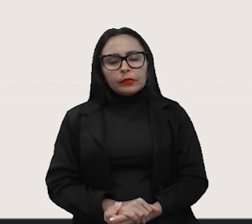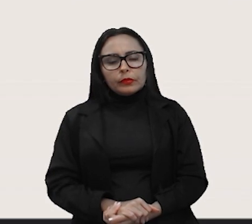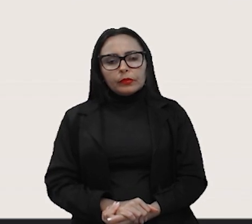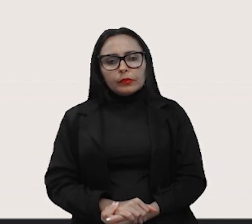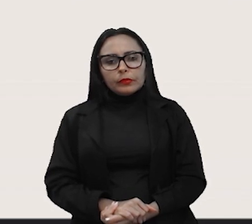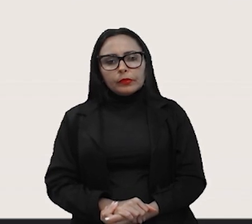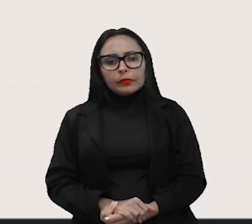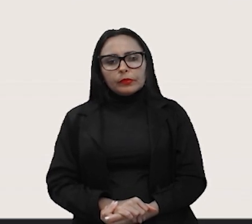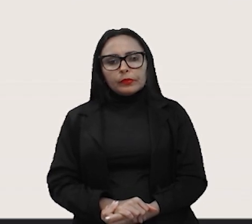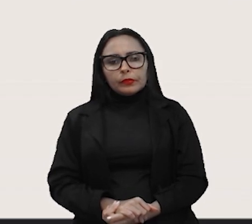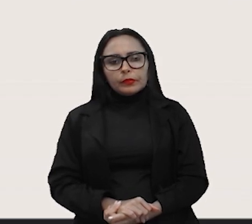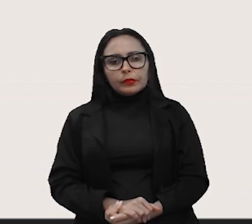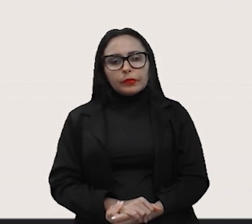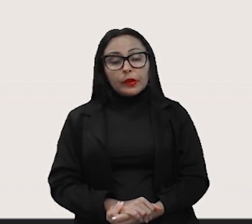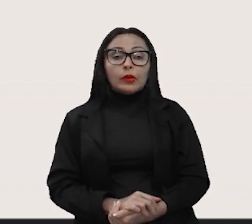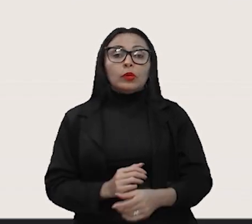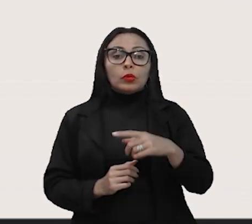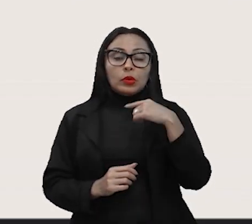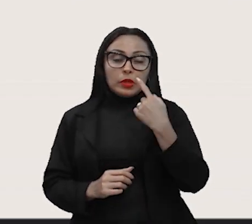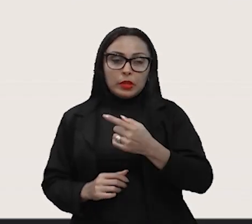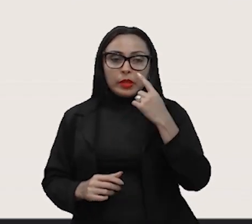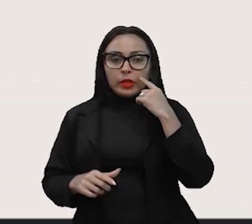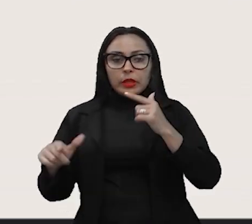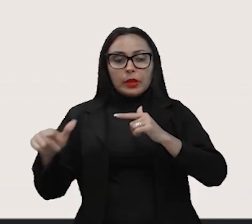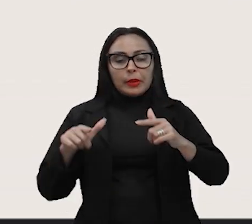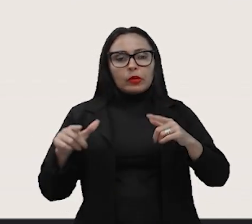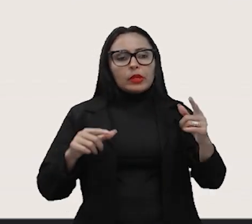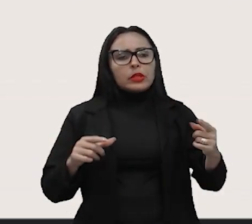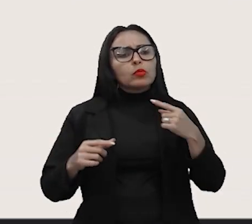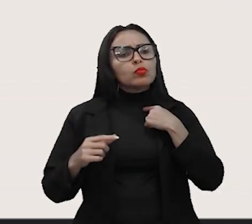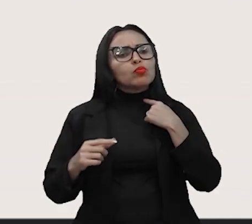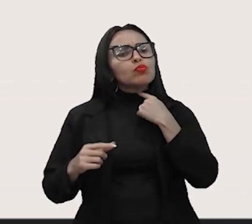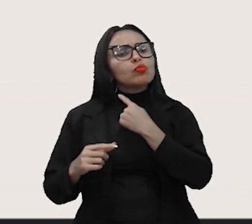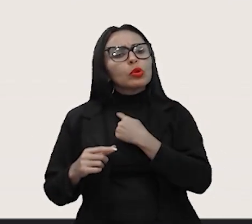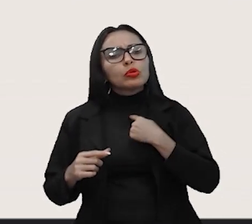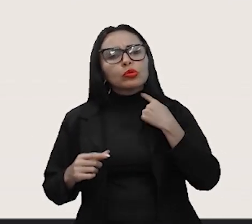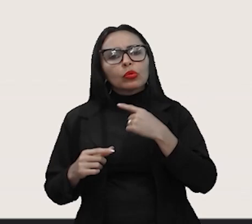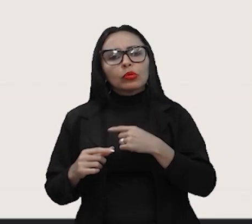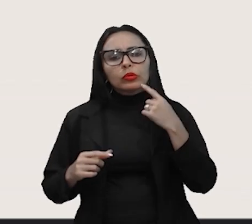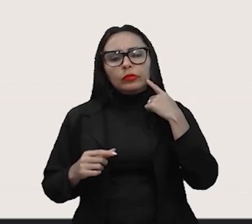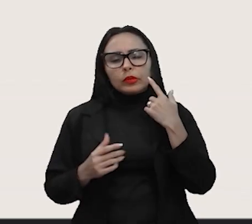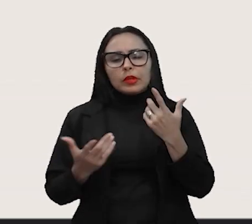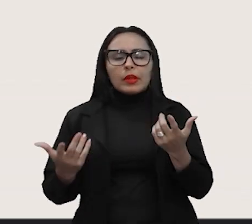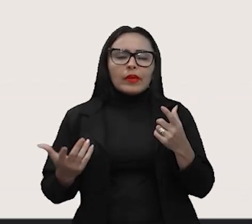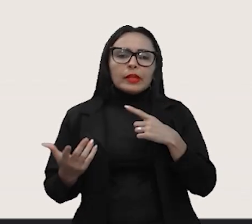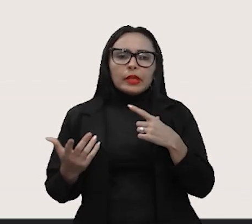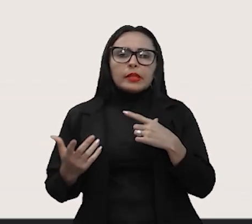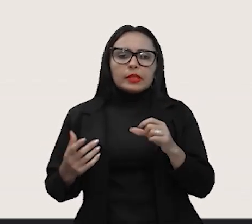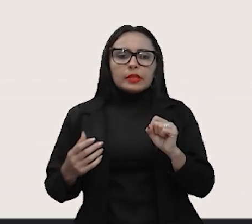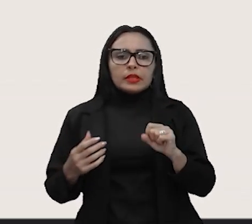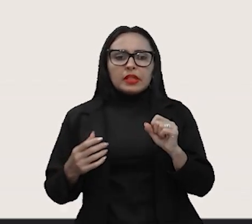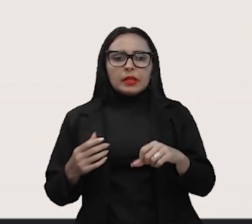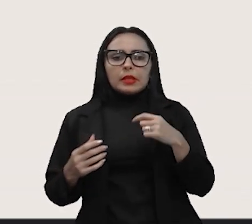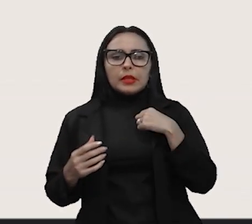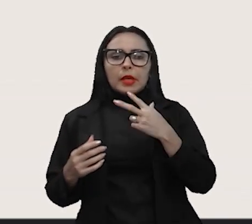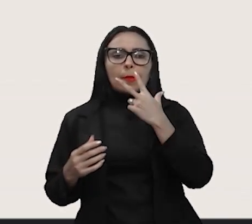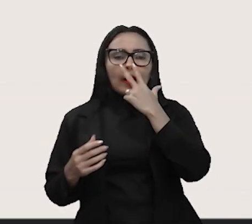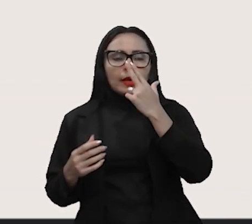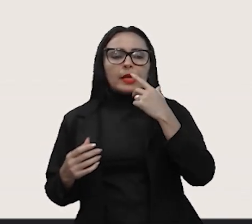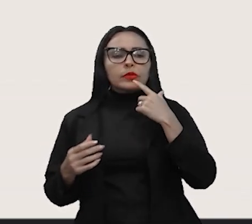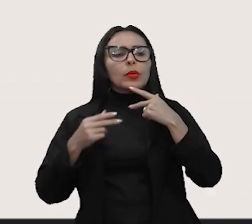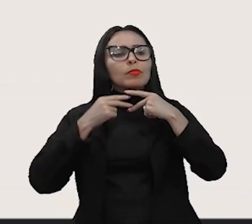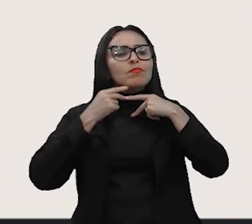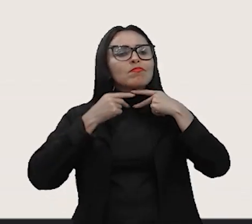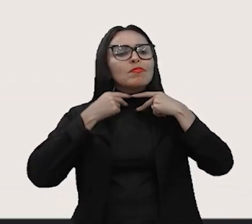Então, quando a gente trabalha com a região do pescoço, você vai ter uma glândulazinha que ela parece uma gravatinha borboleta, que é a